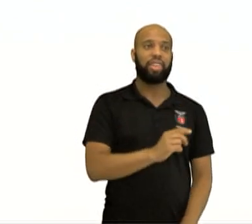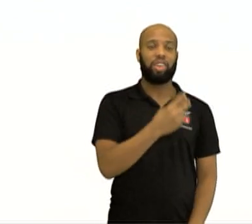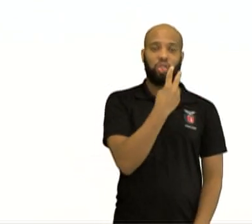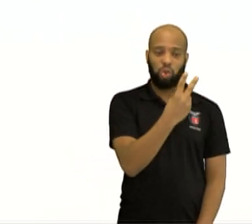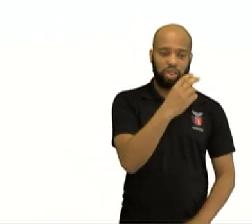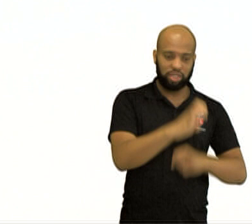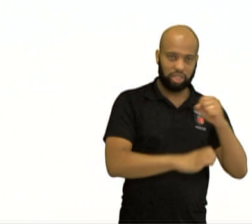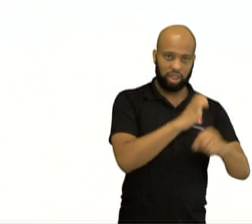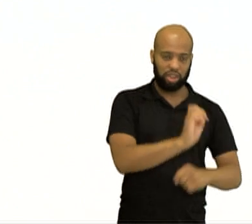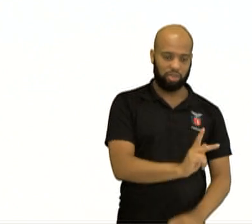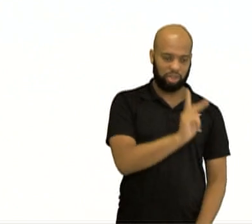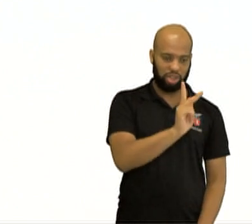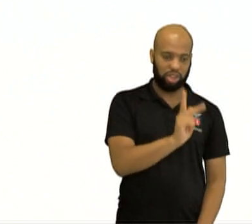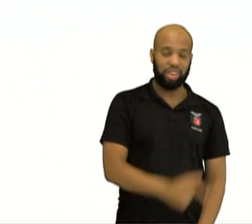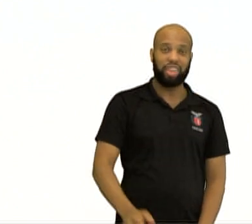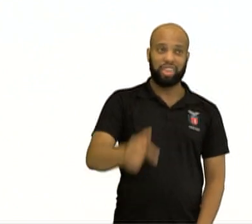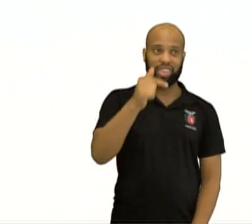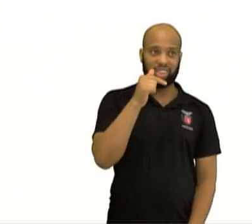K,